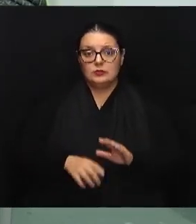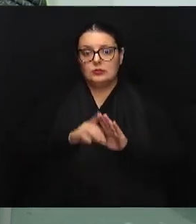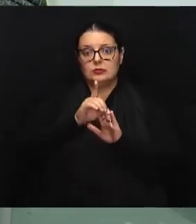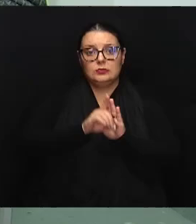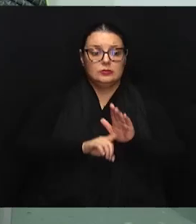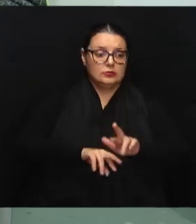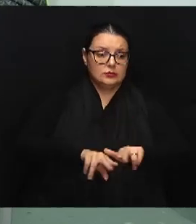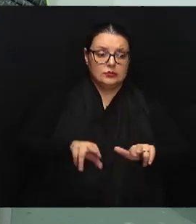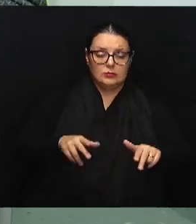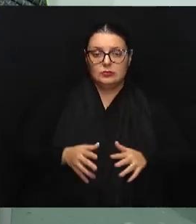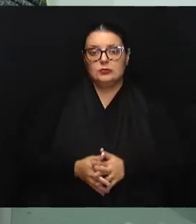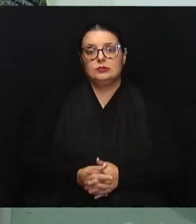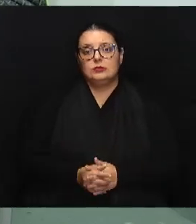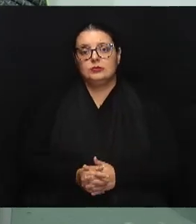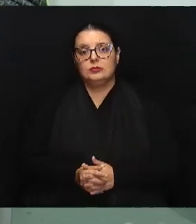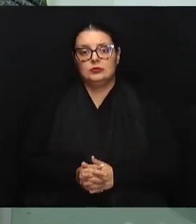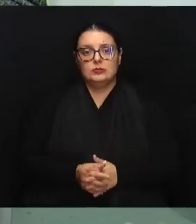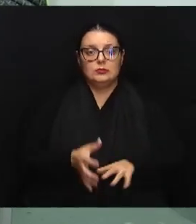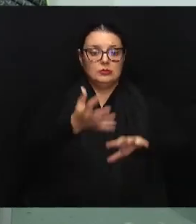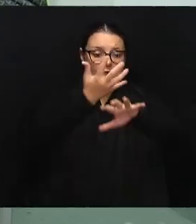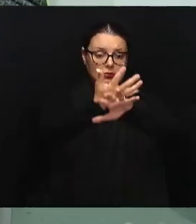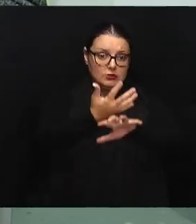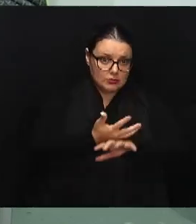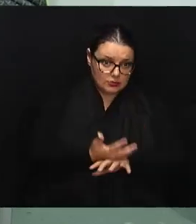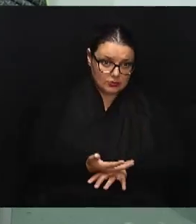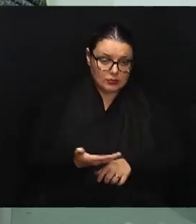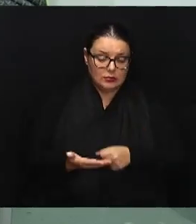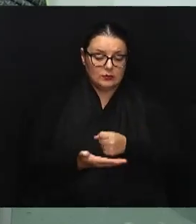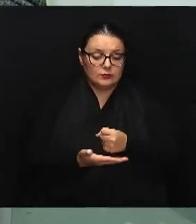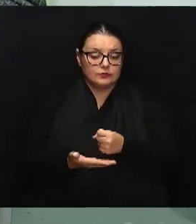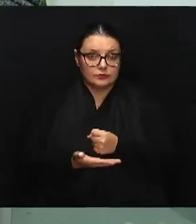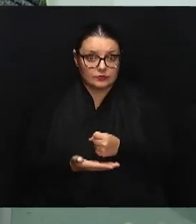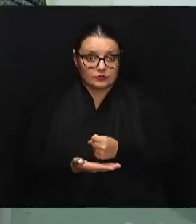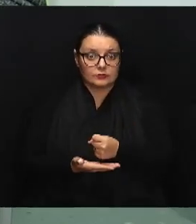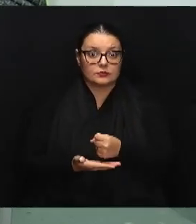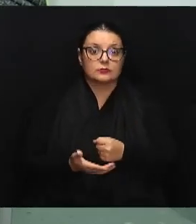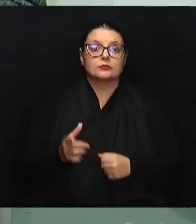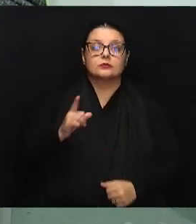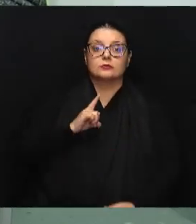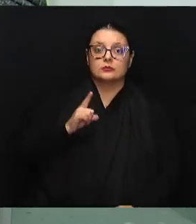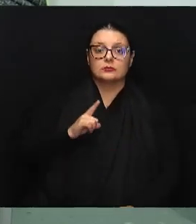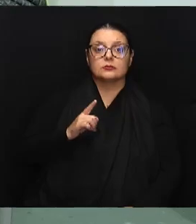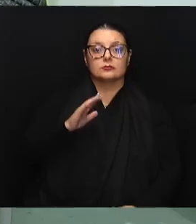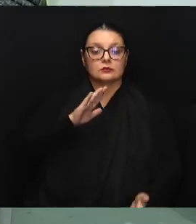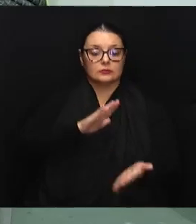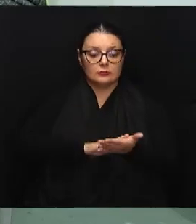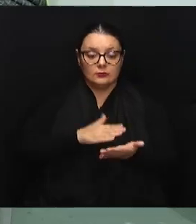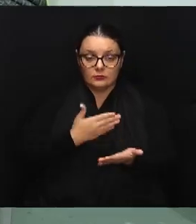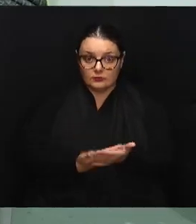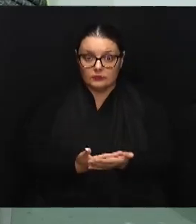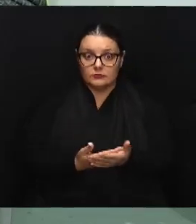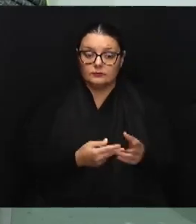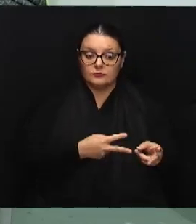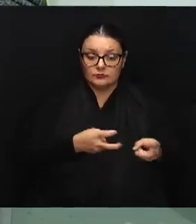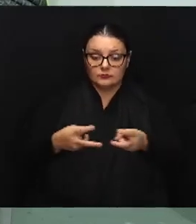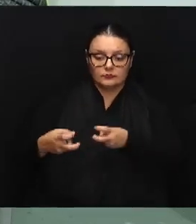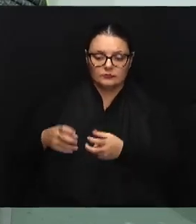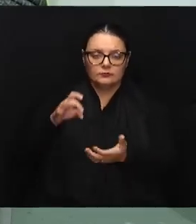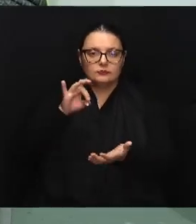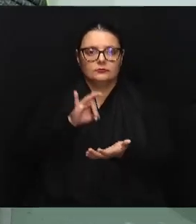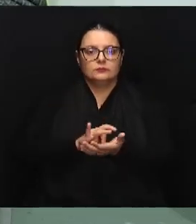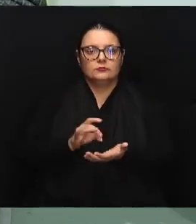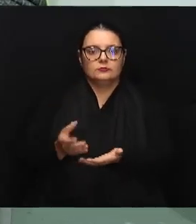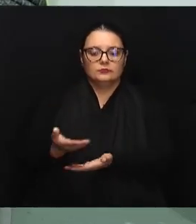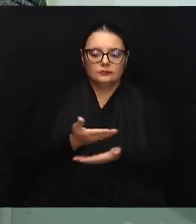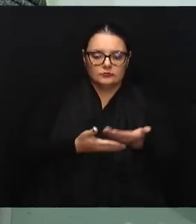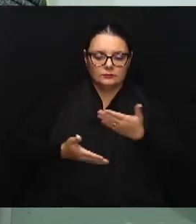direito. São disciplinas subsidiárias básicas, né, para que ele tenha essa leitura de realidade e possa